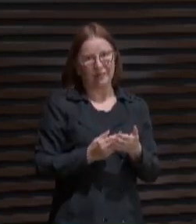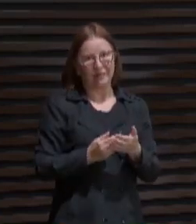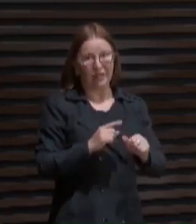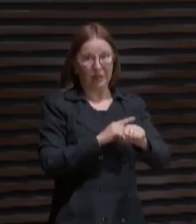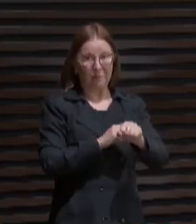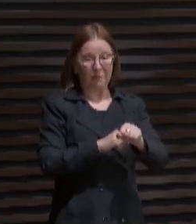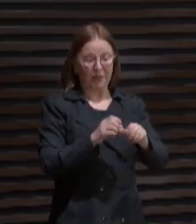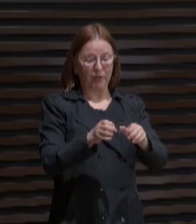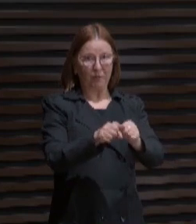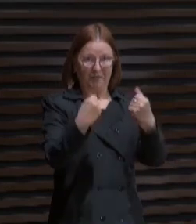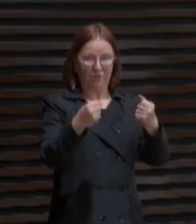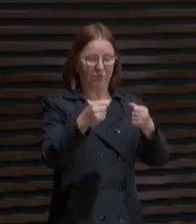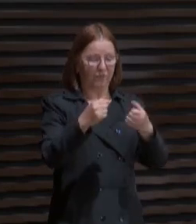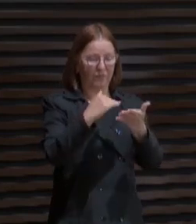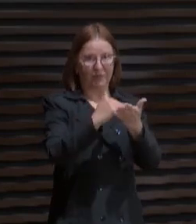algo já muda.